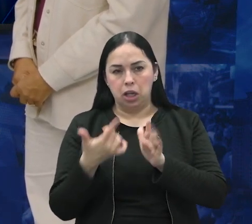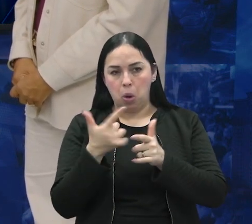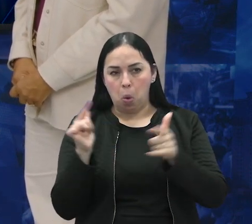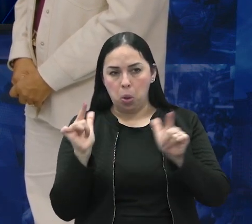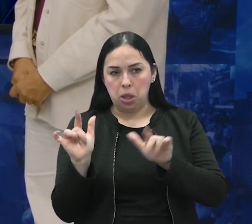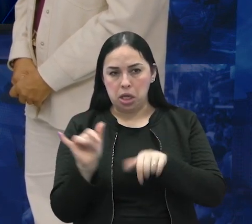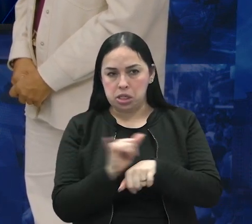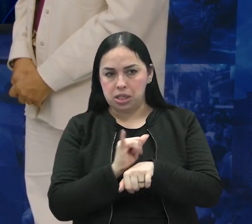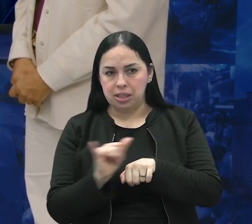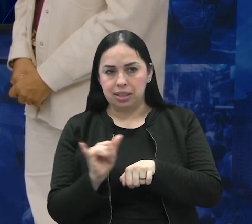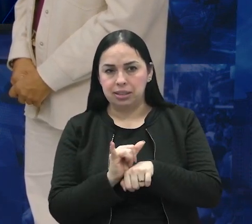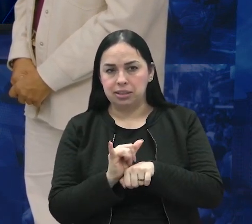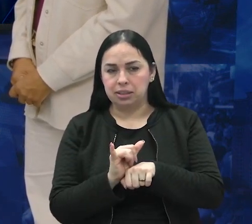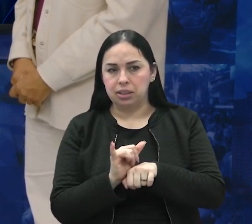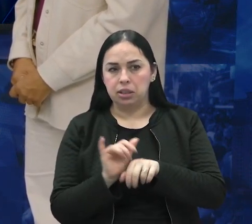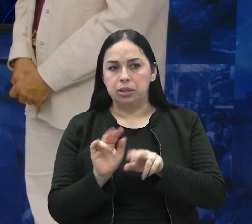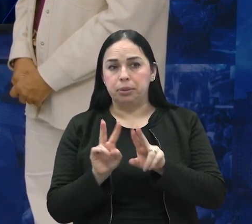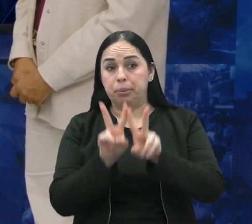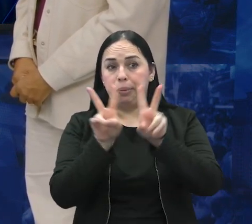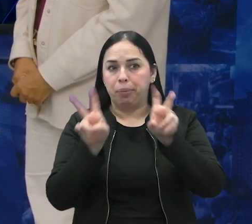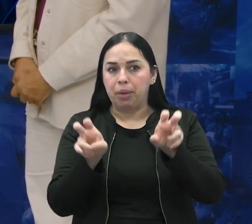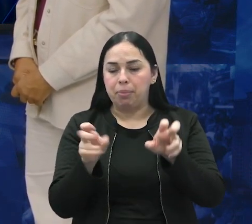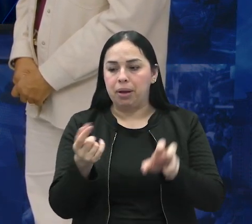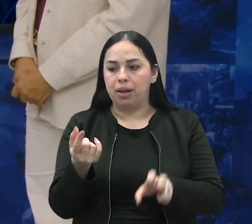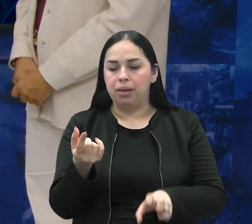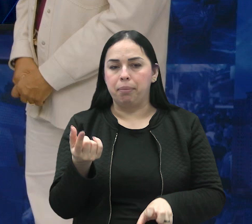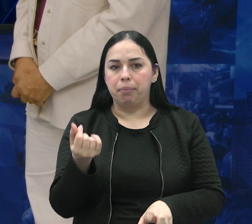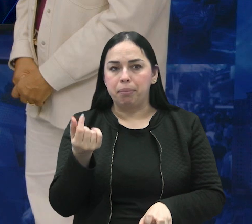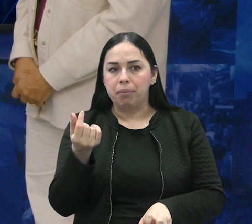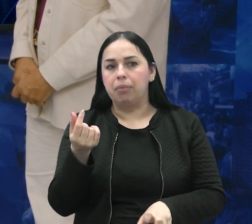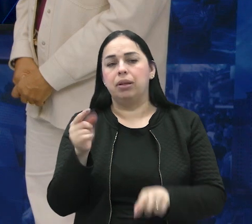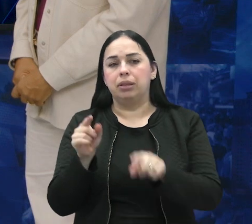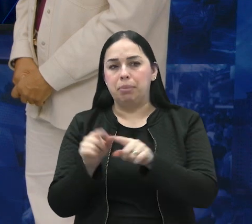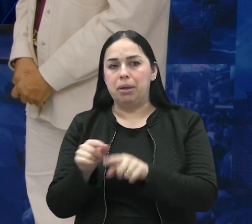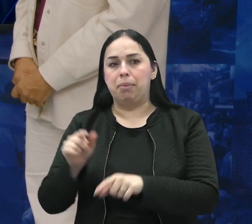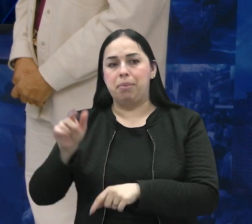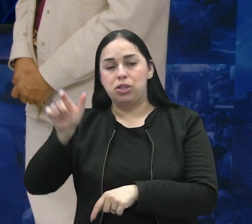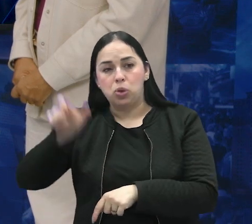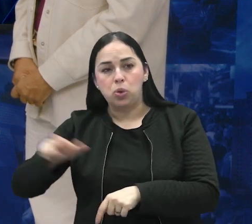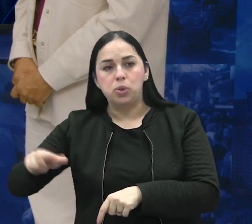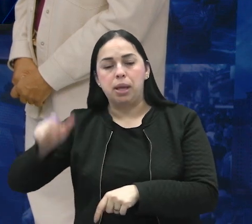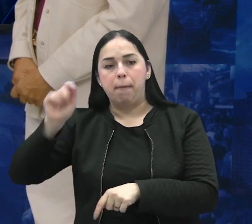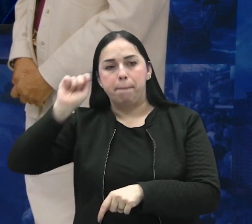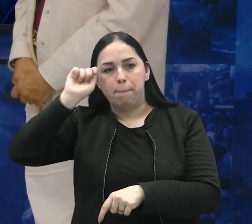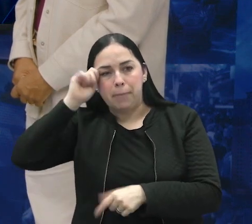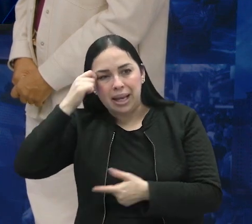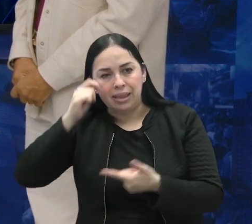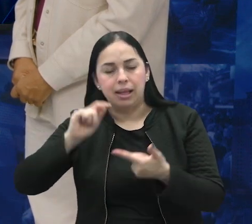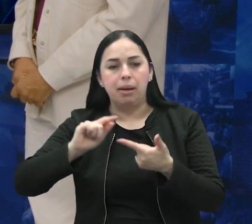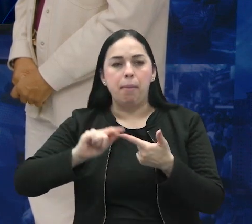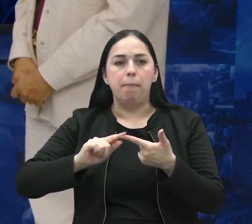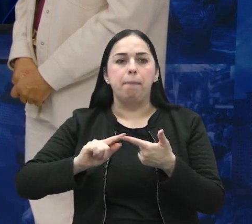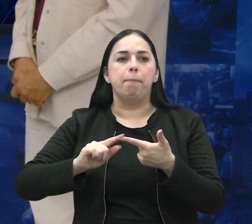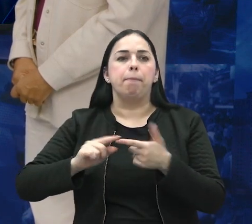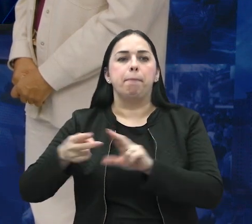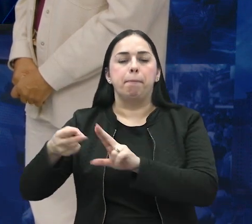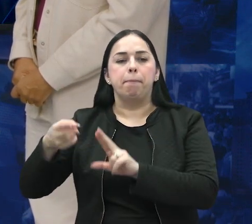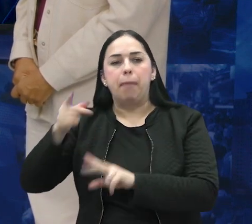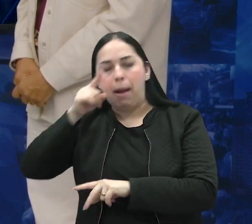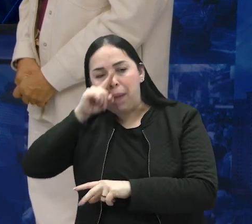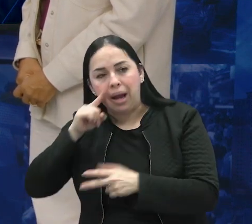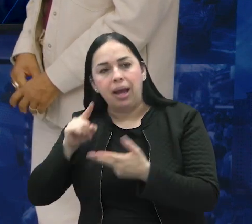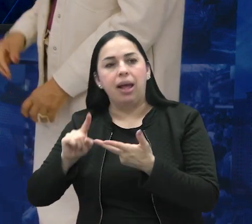feitos outros recortes apontando a questão da desigualdade. Pessoas pretas, pardas, indígenas têm um nível maior, né,